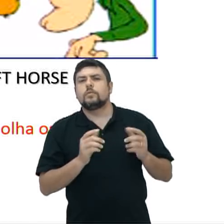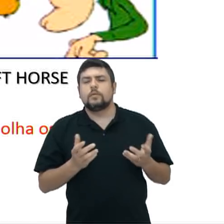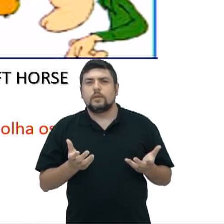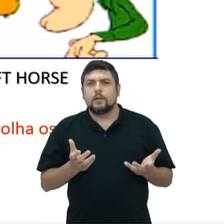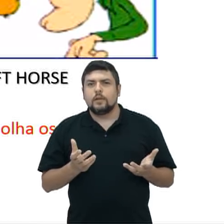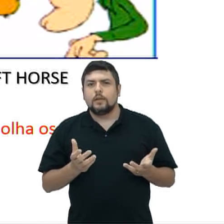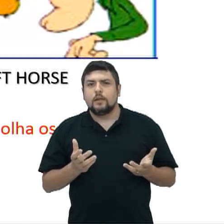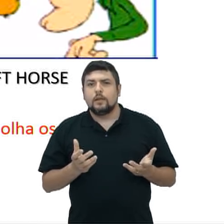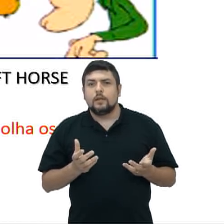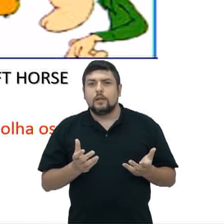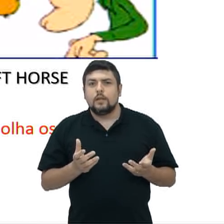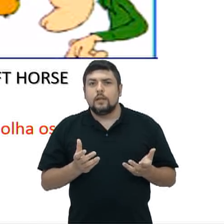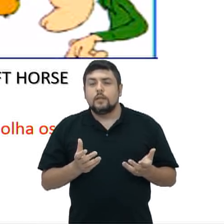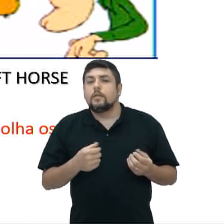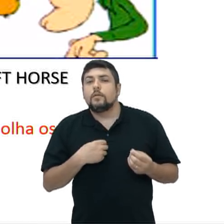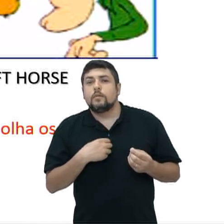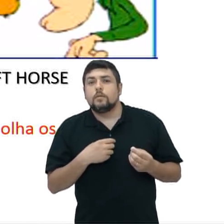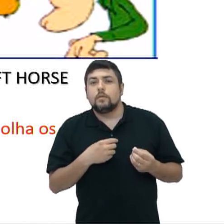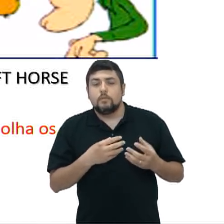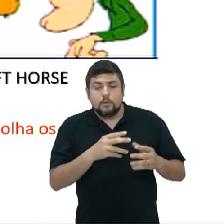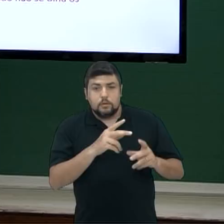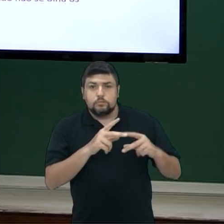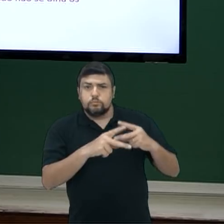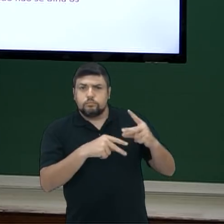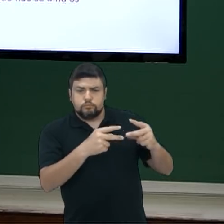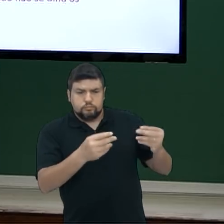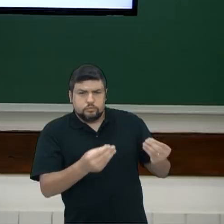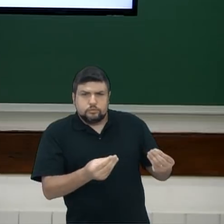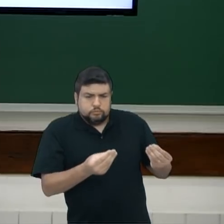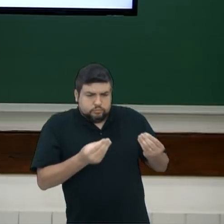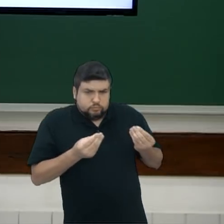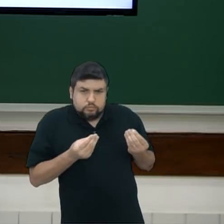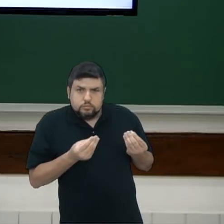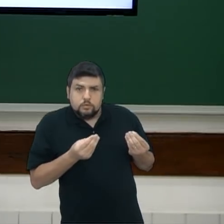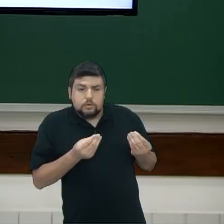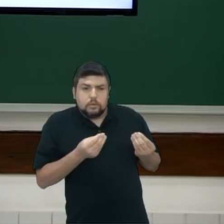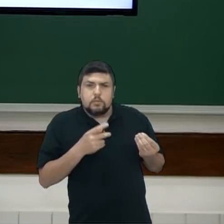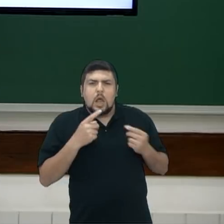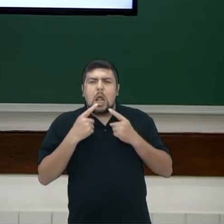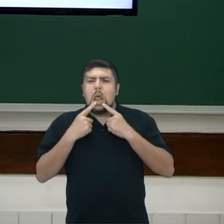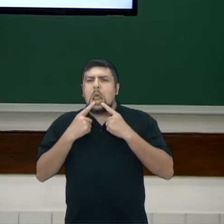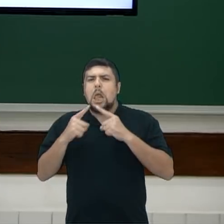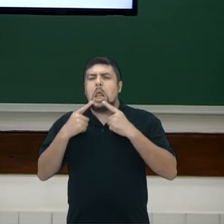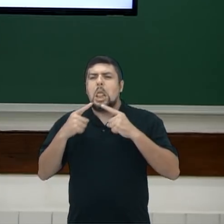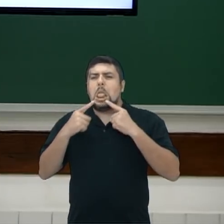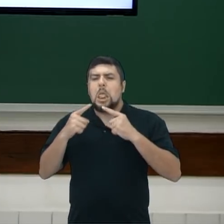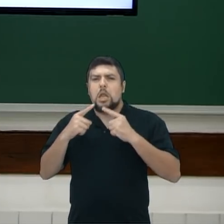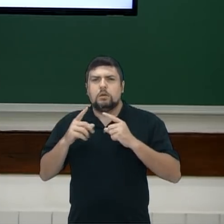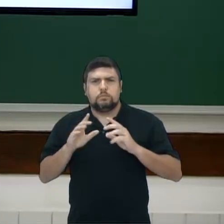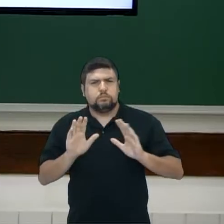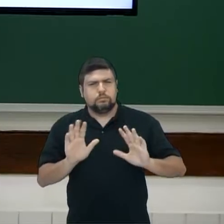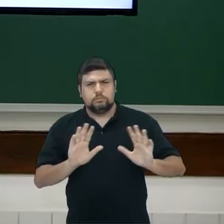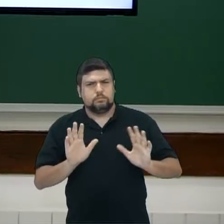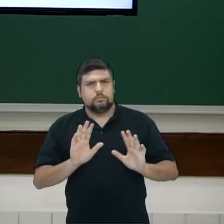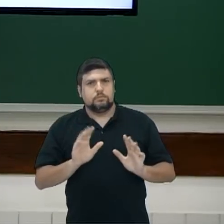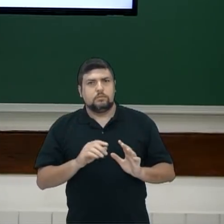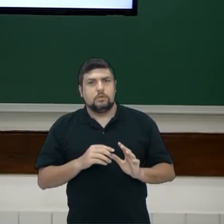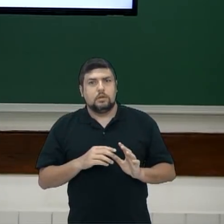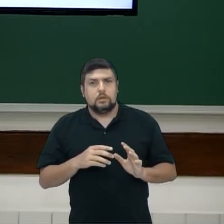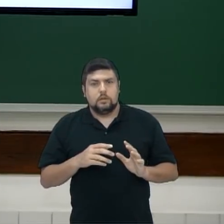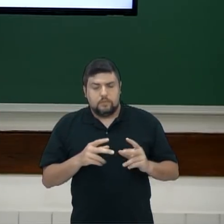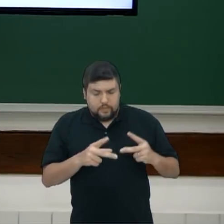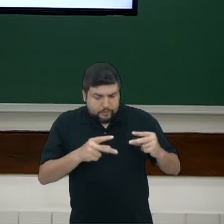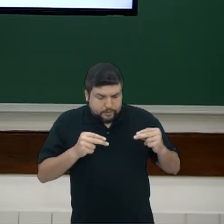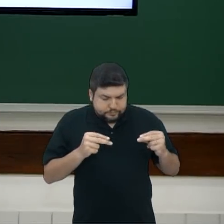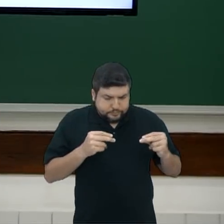que cavalo dado não se olha os dentes, né? Então, quando você ganha um presente, você não gostou muito do presente, daí sua mãe fala, filho,